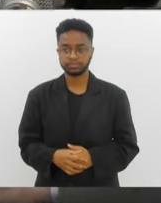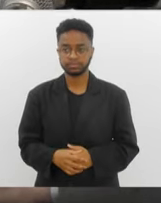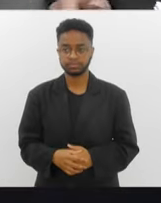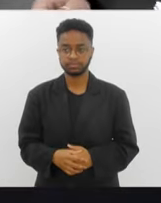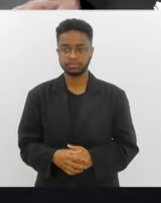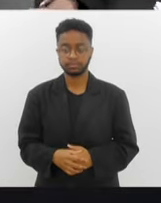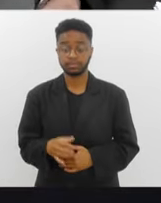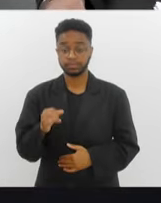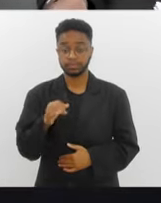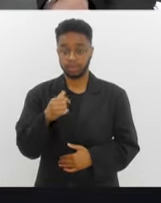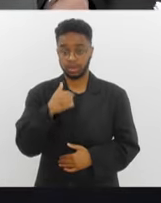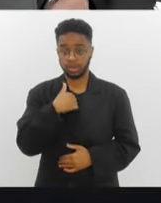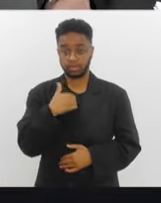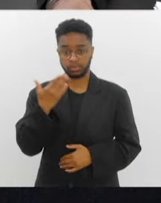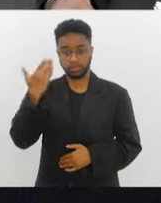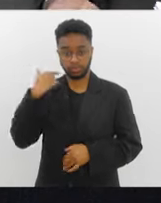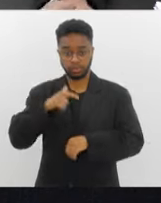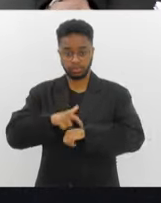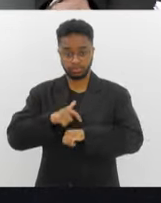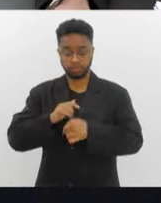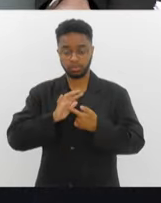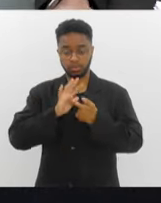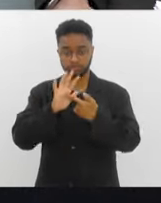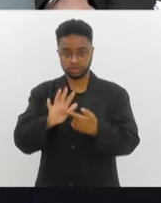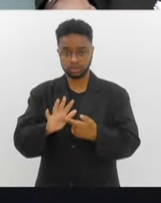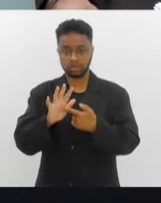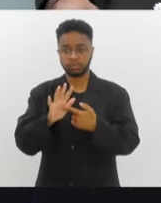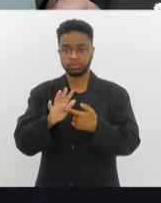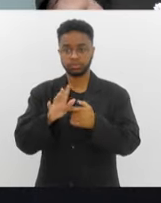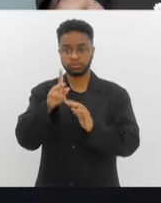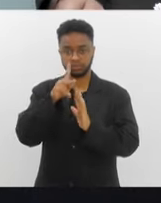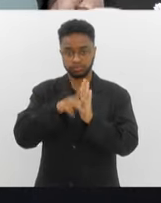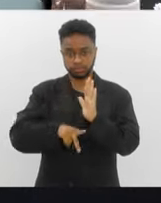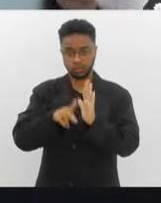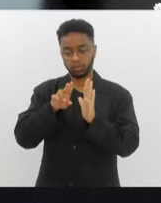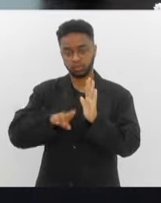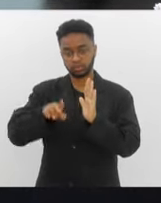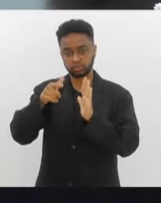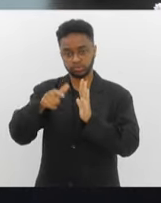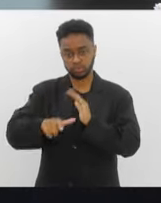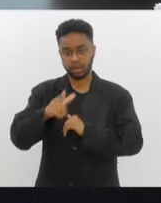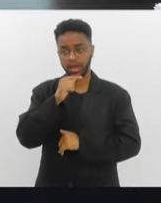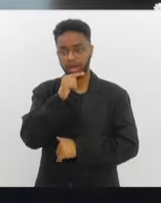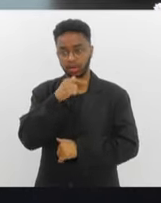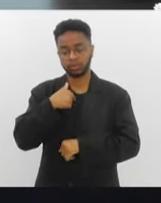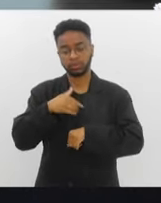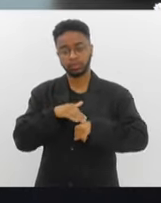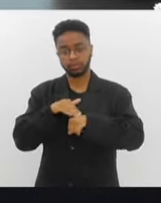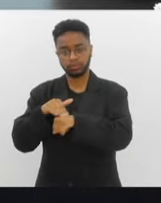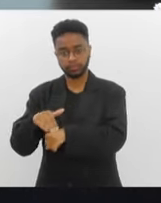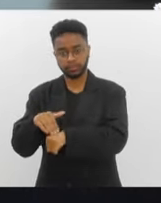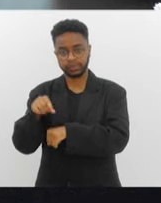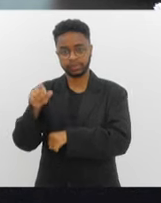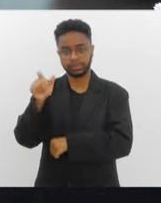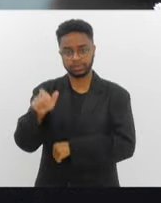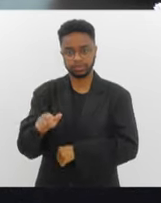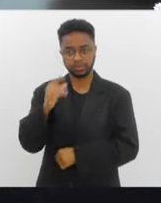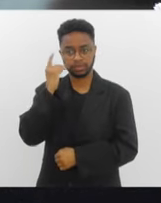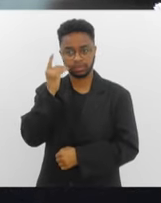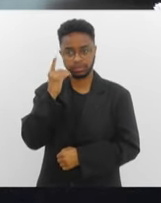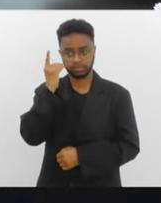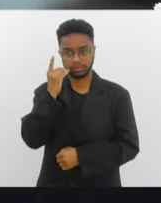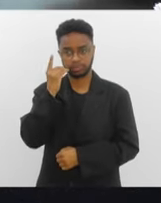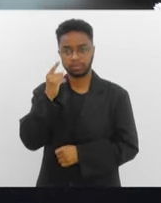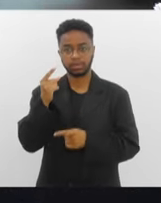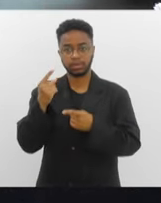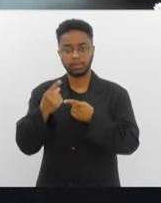Quando eu apresentei o projeto do reuso, eu fui conversar com o deputado, porque